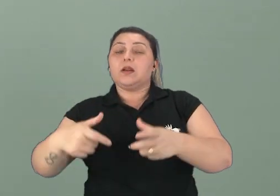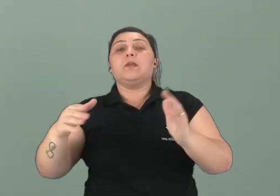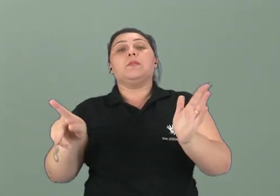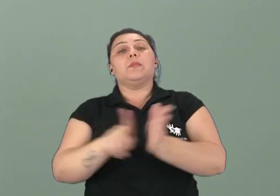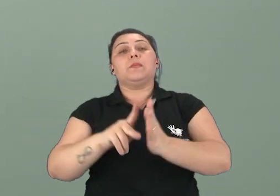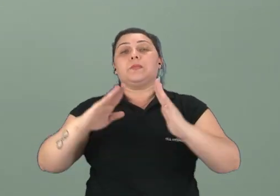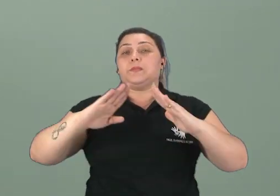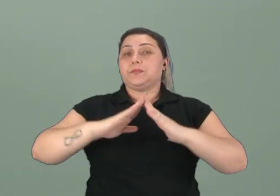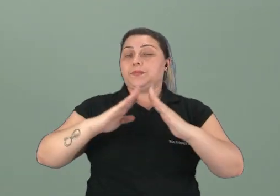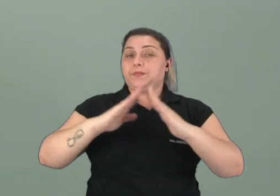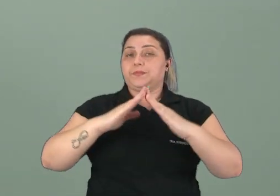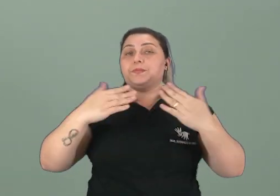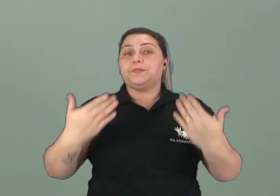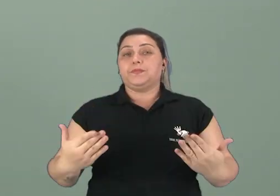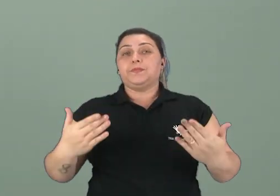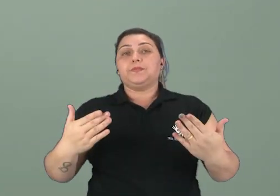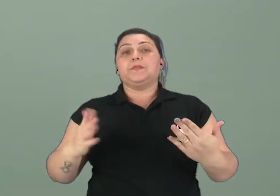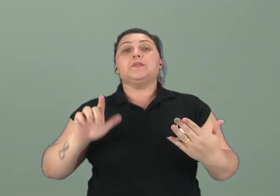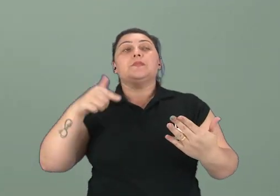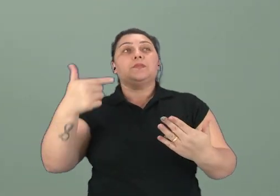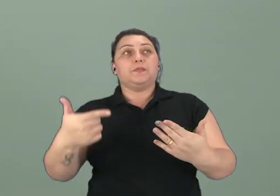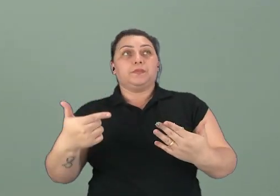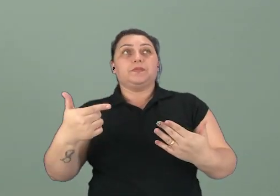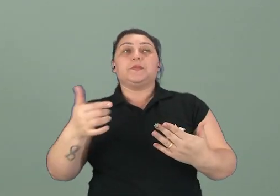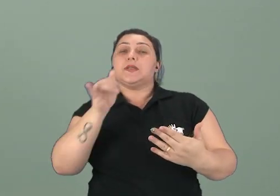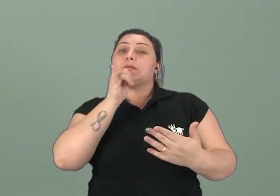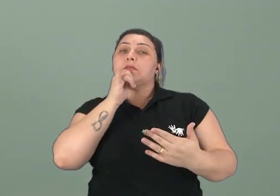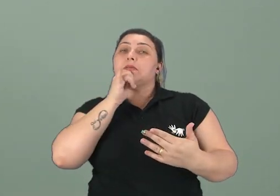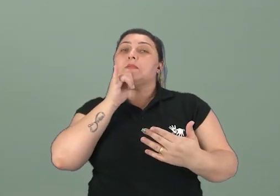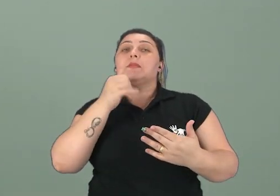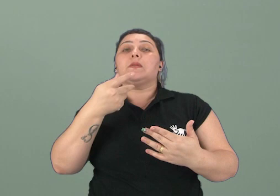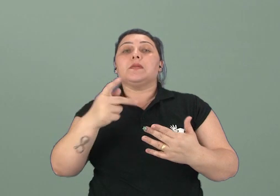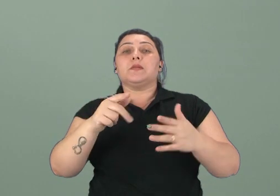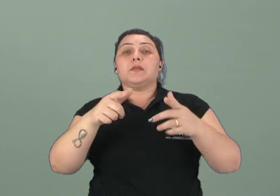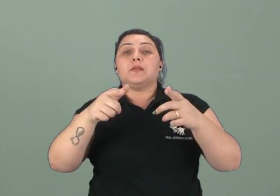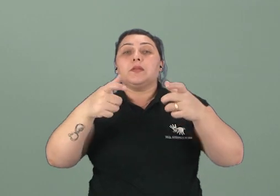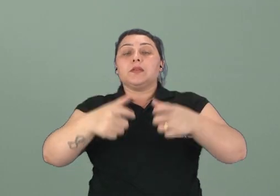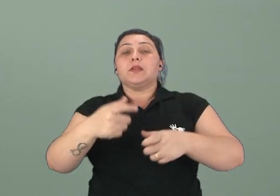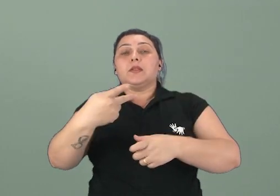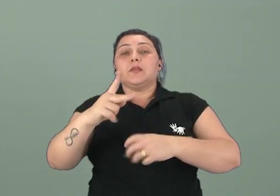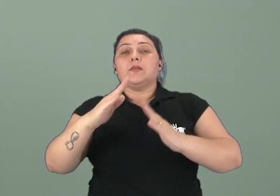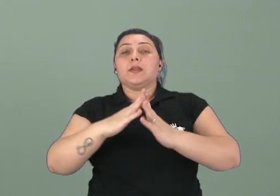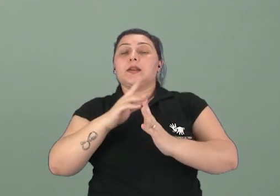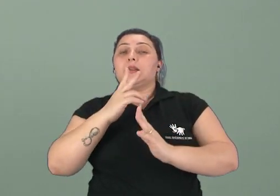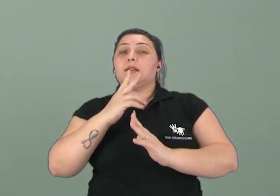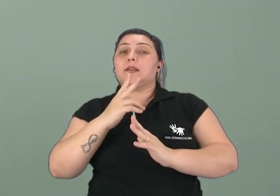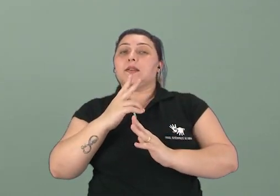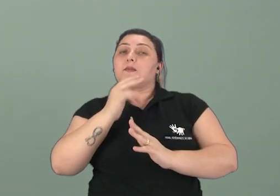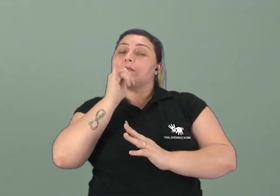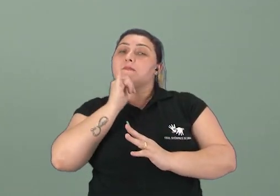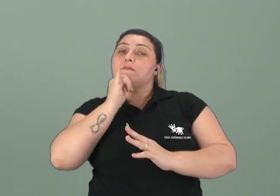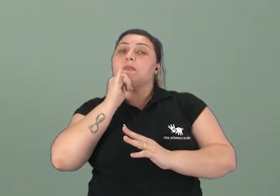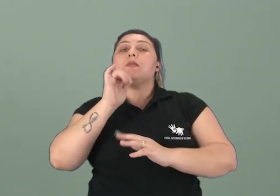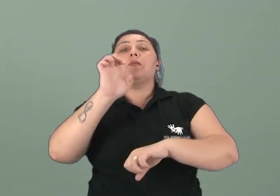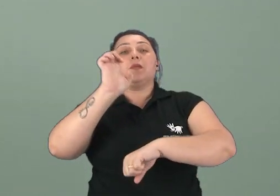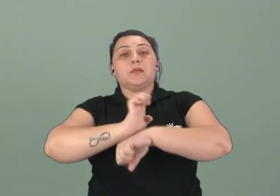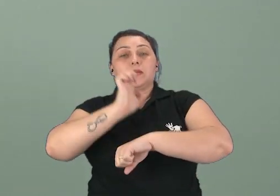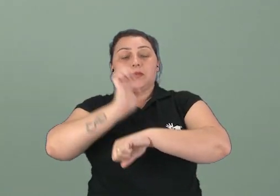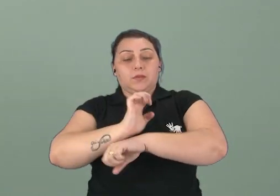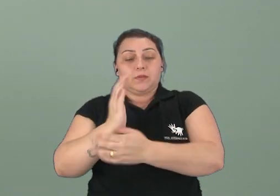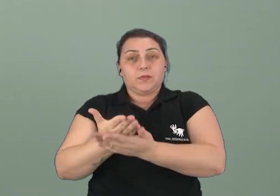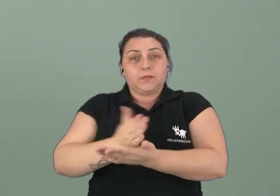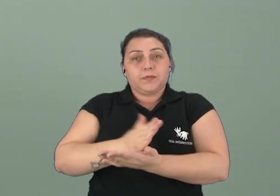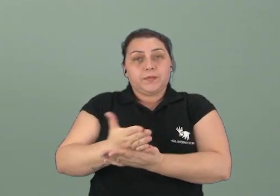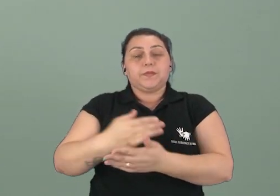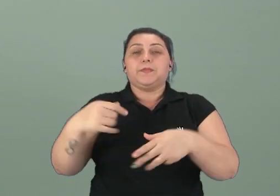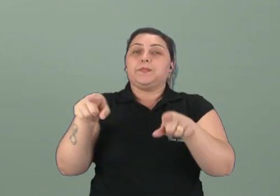outro compartimento seria o outro estado, que nós chamamos, né, aí, que faz fronteira, estado fazendo